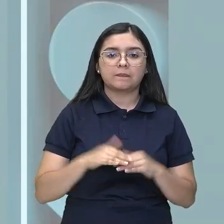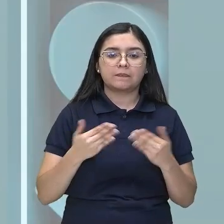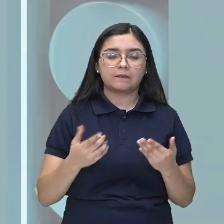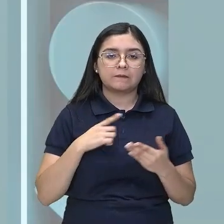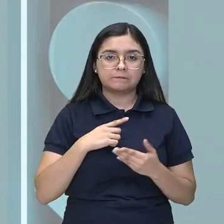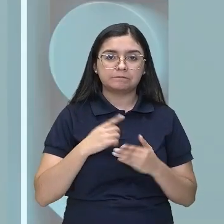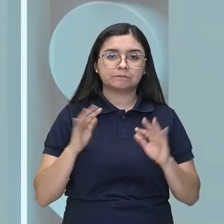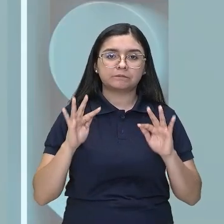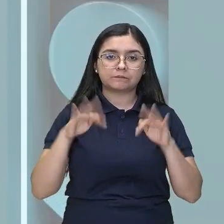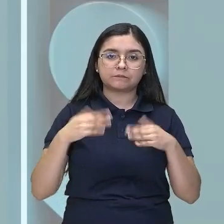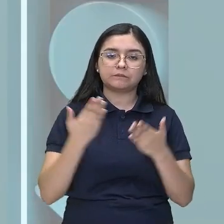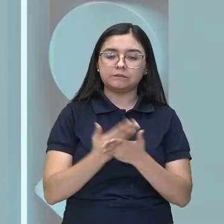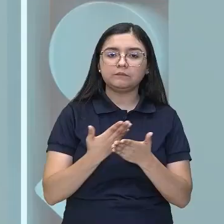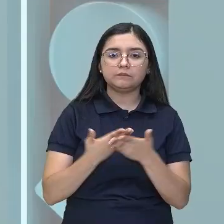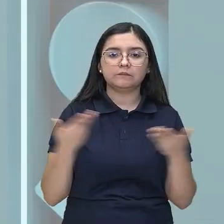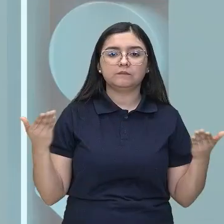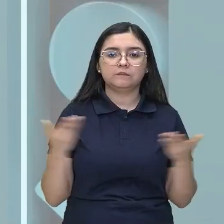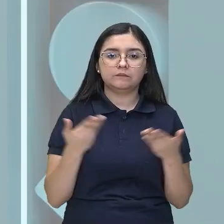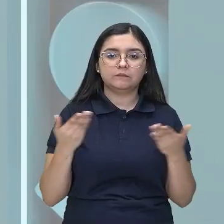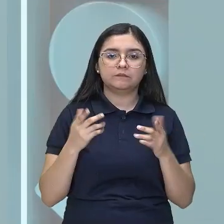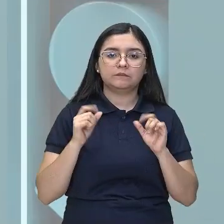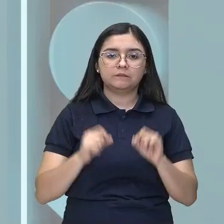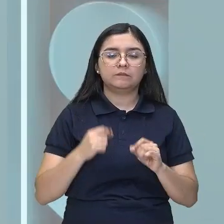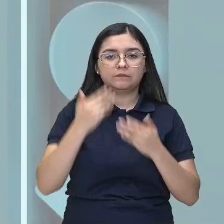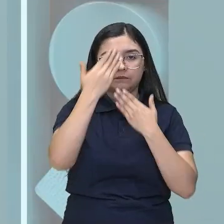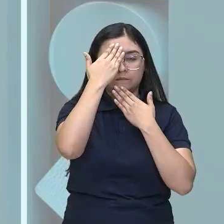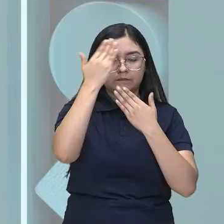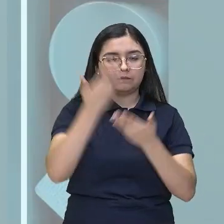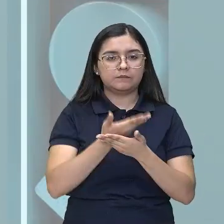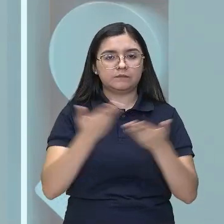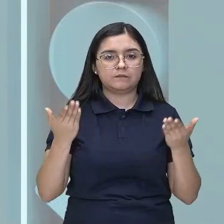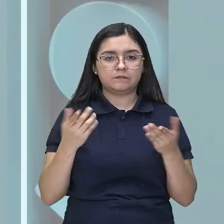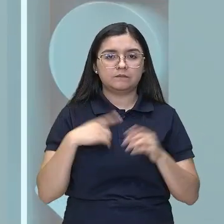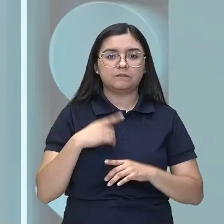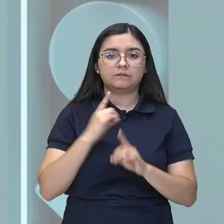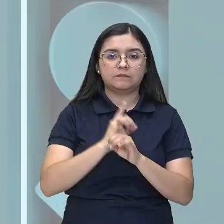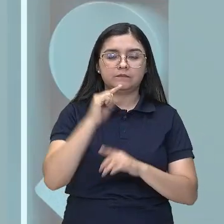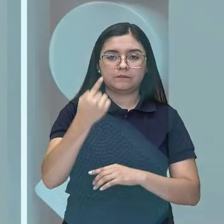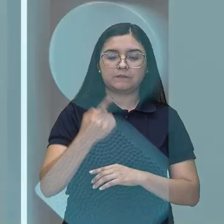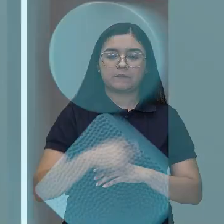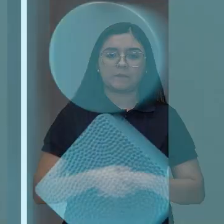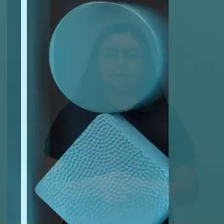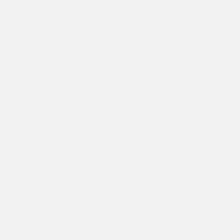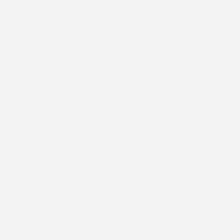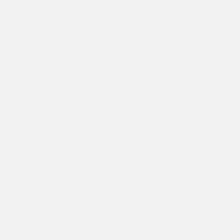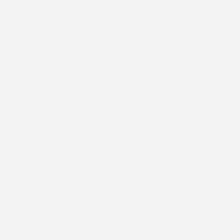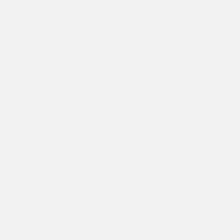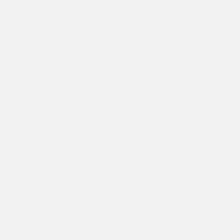mais nada a ser explicado, vamos encerrando por aqui. Agradeço a todos vocês, fiquem bem e até a próxima.